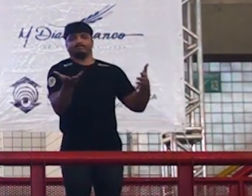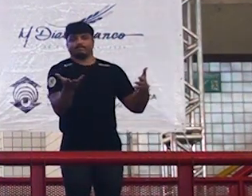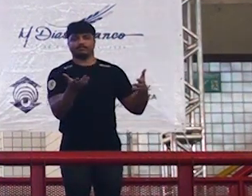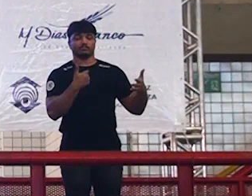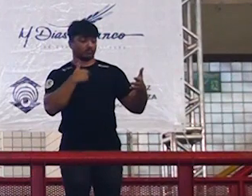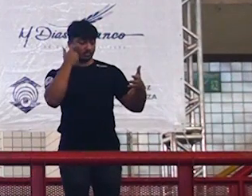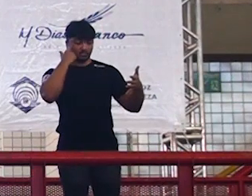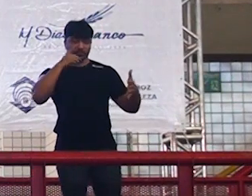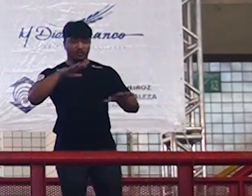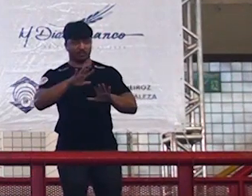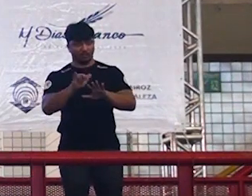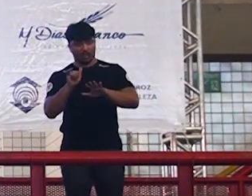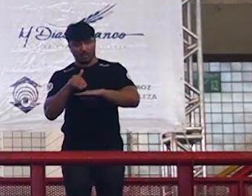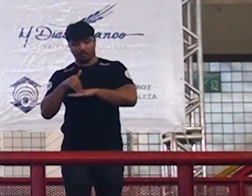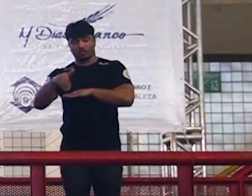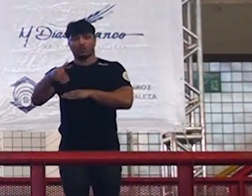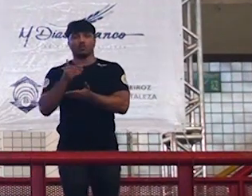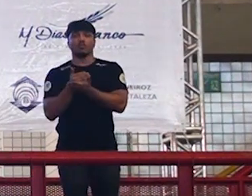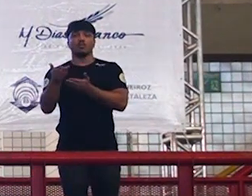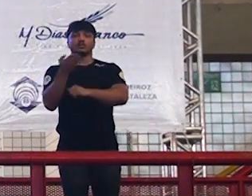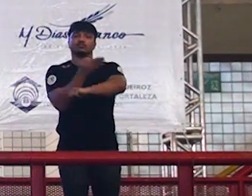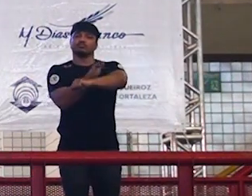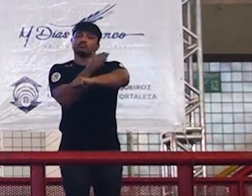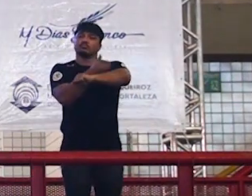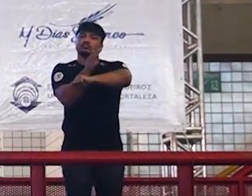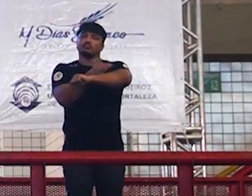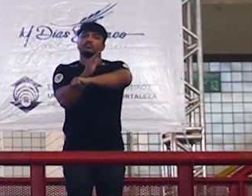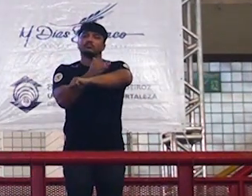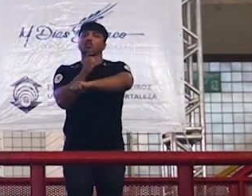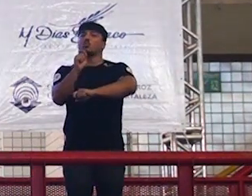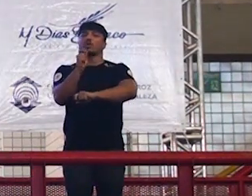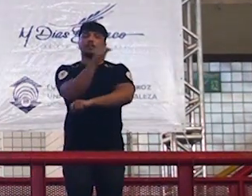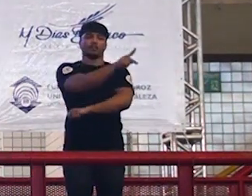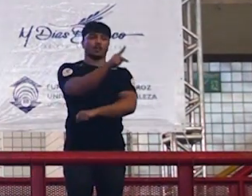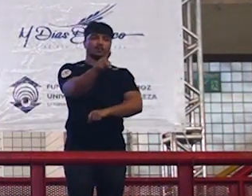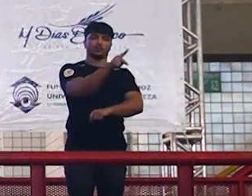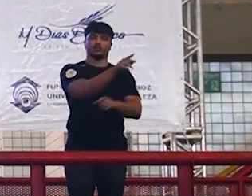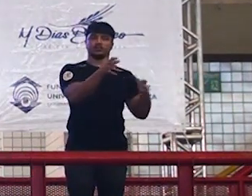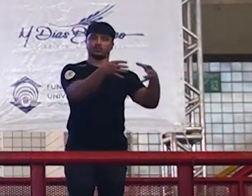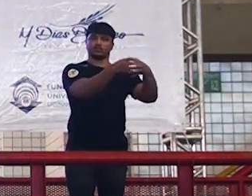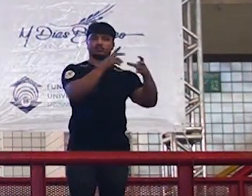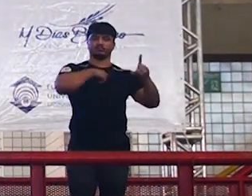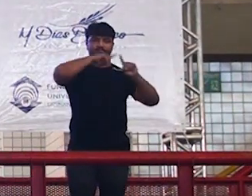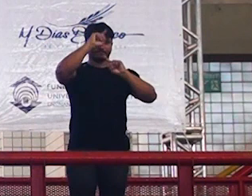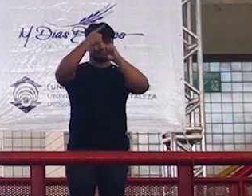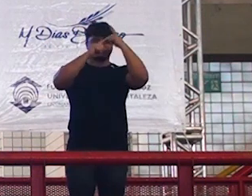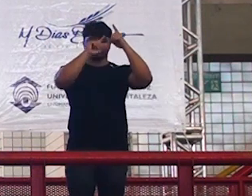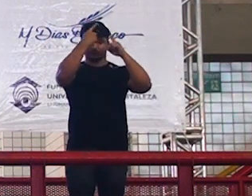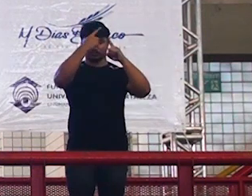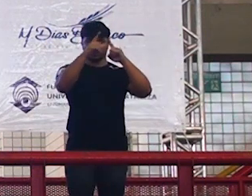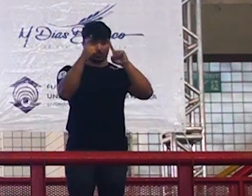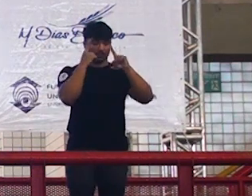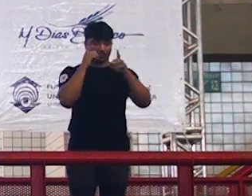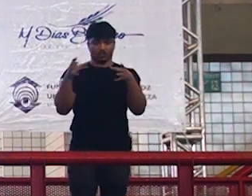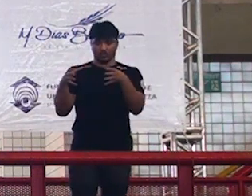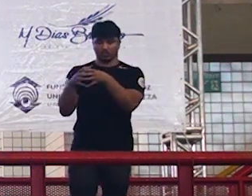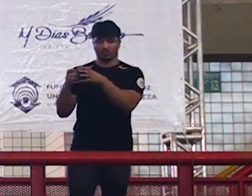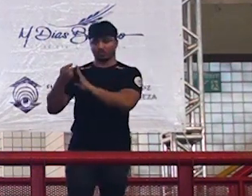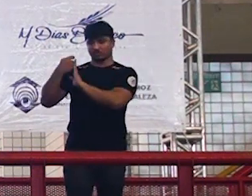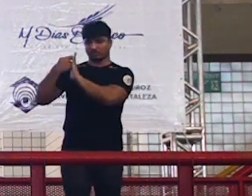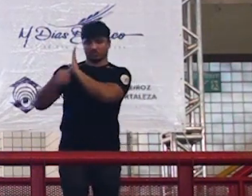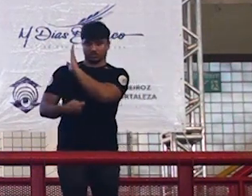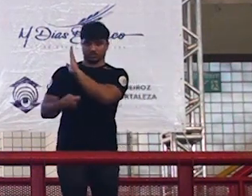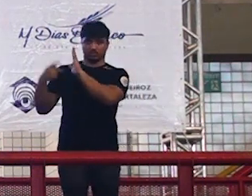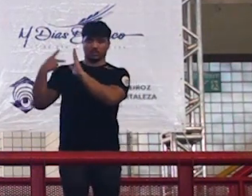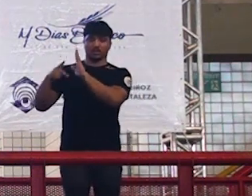Porque ainda não começou o treinamento dos professores. O professor que trabalha na parte da redação